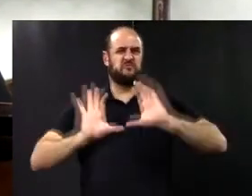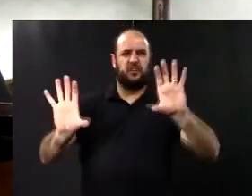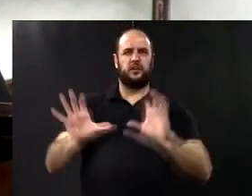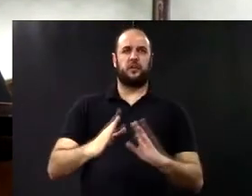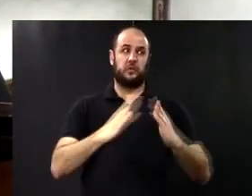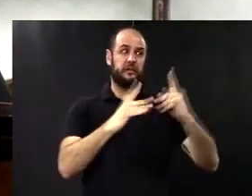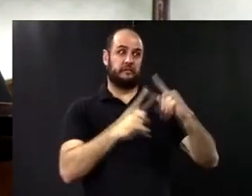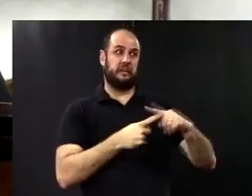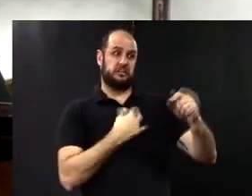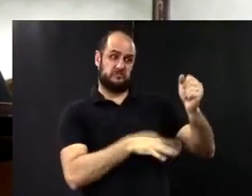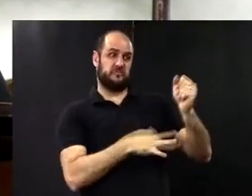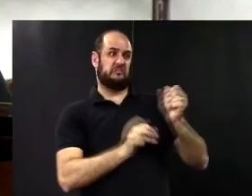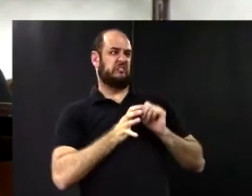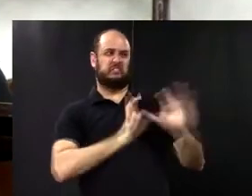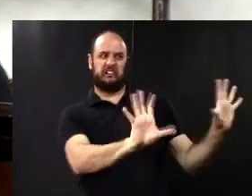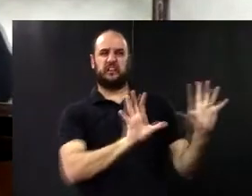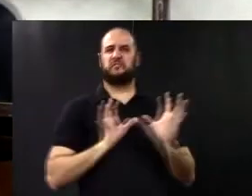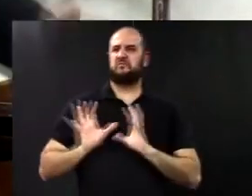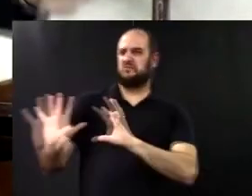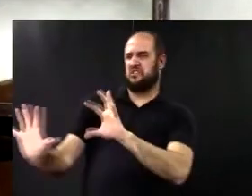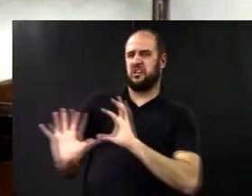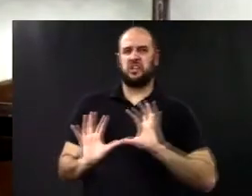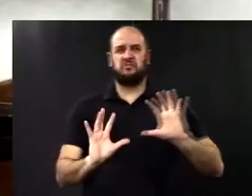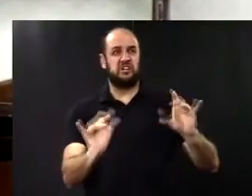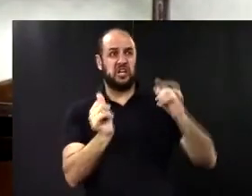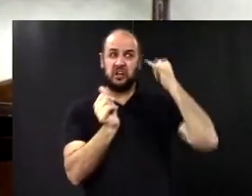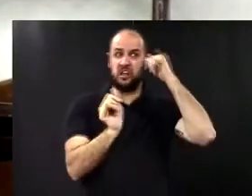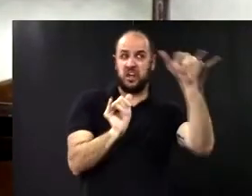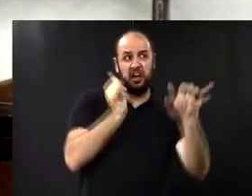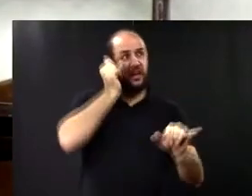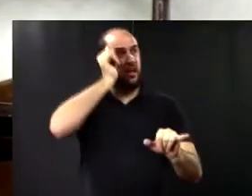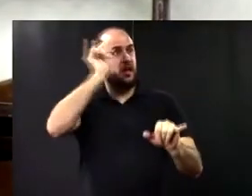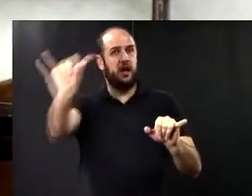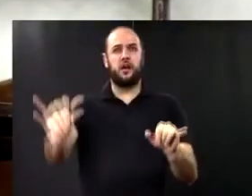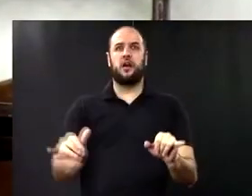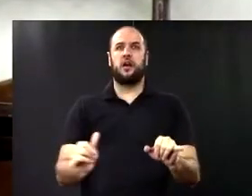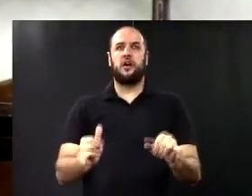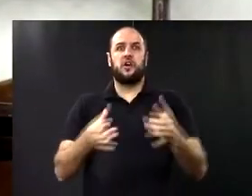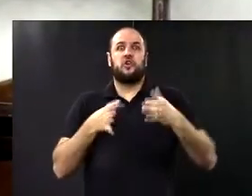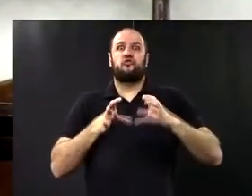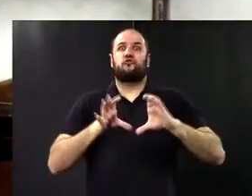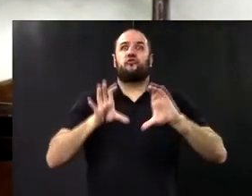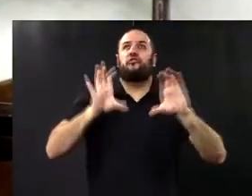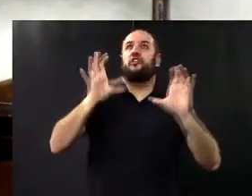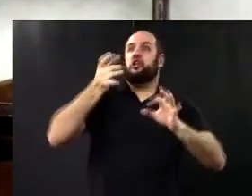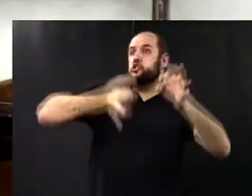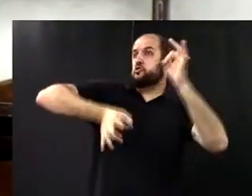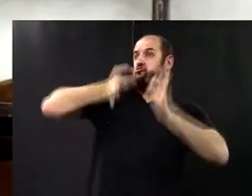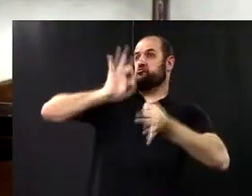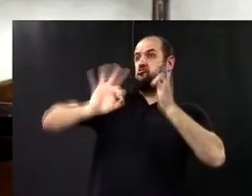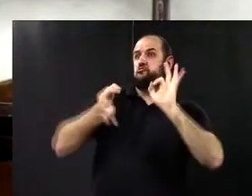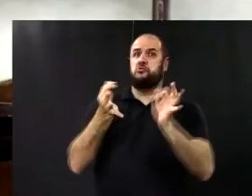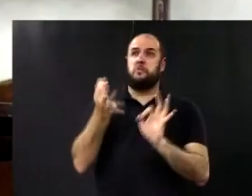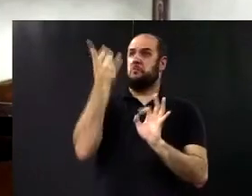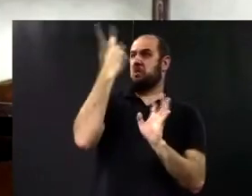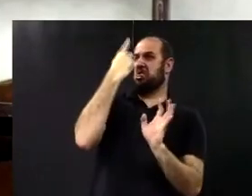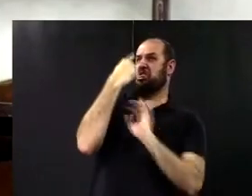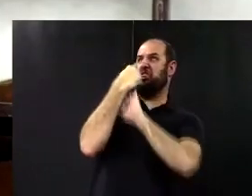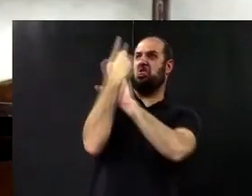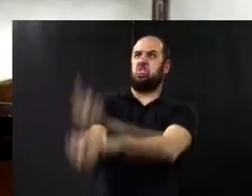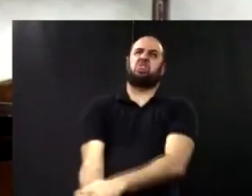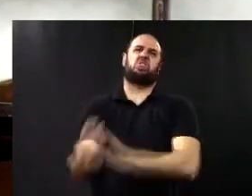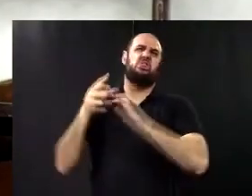disciplina, porque nós não queremos de forma alguma ser julgados ou tratados por